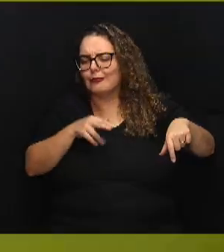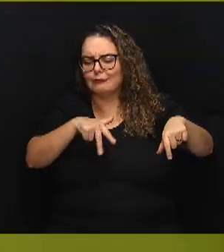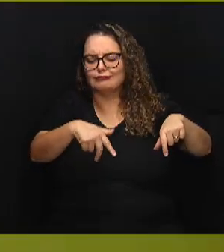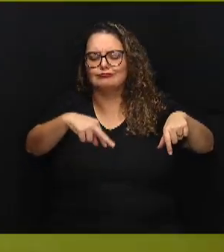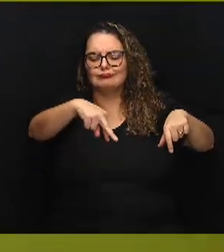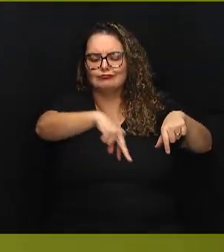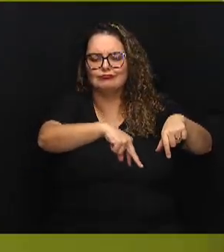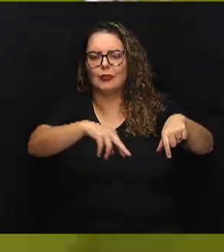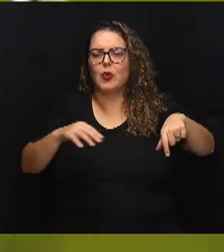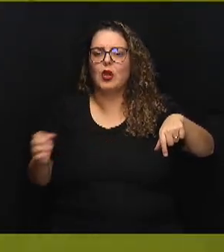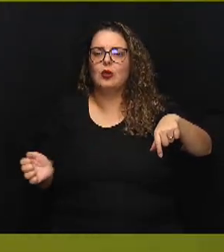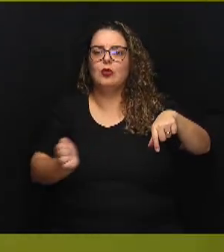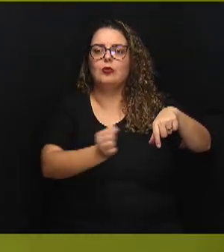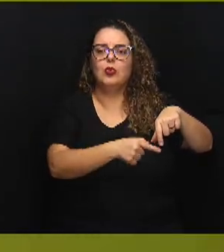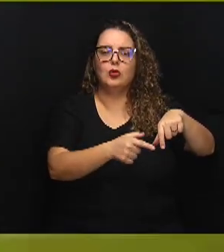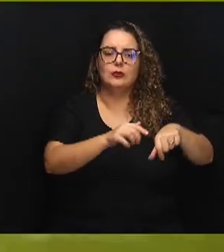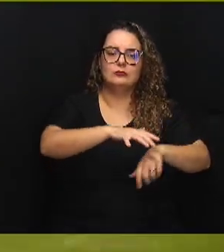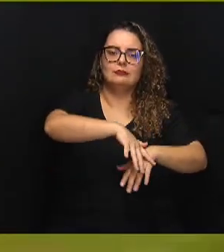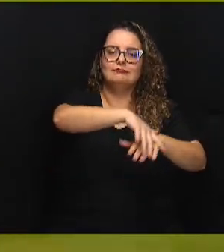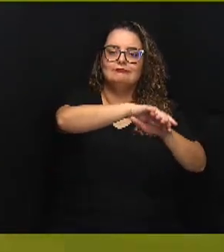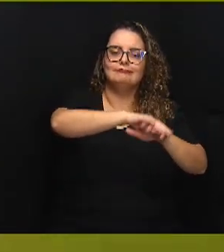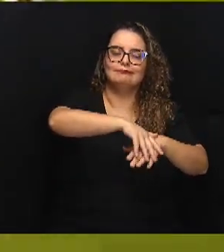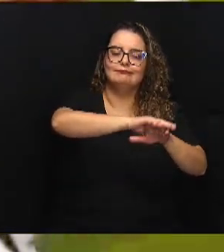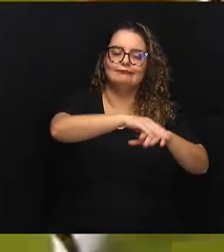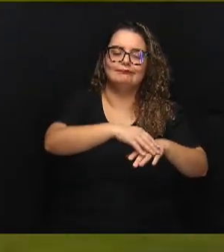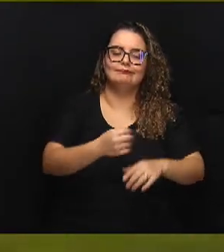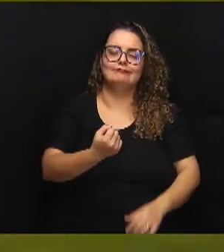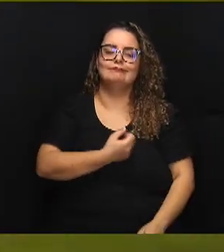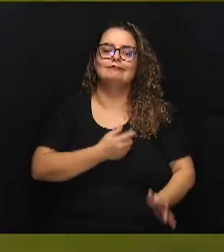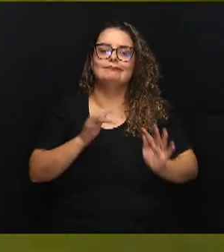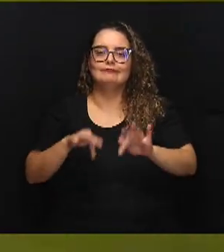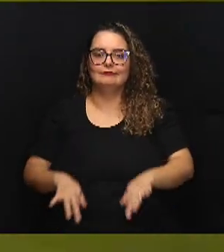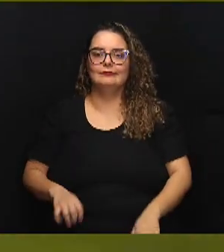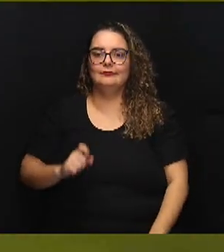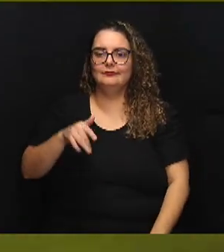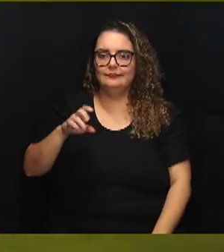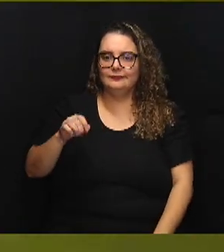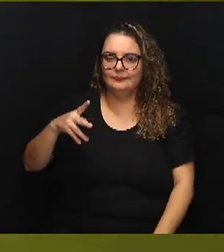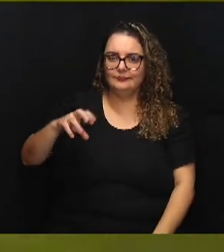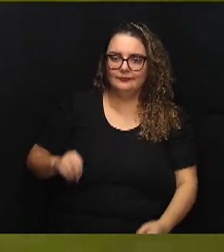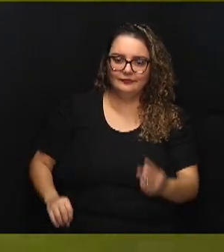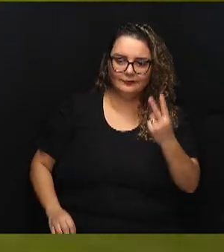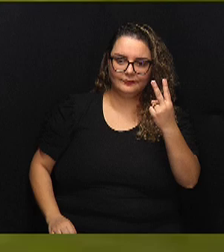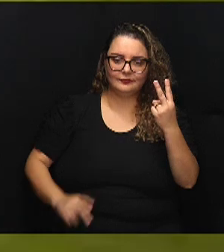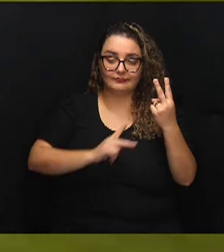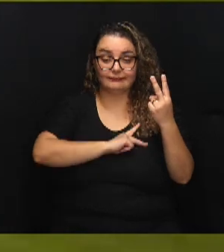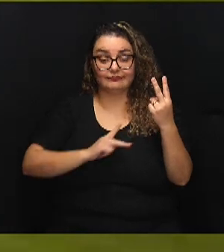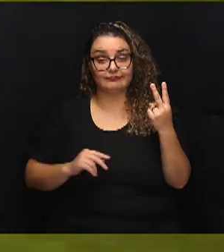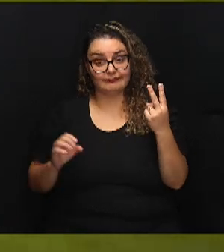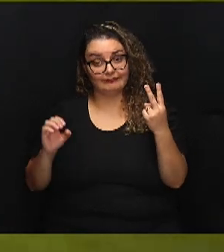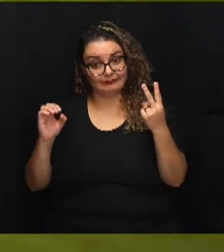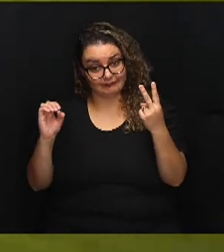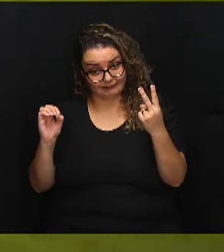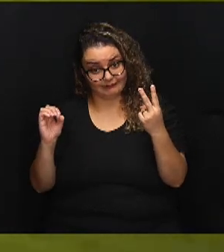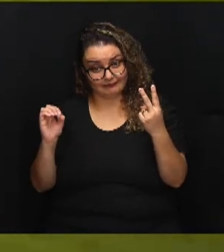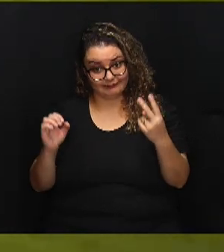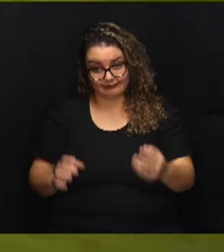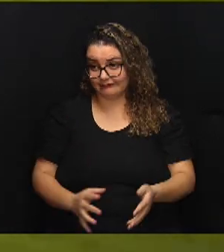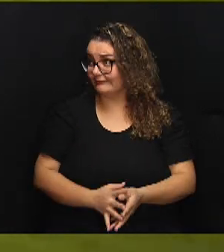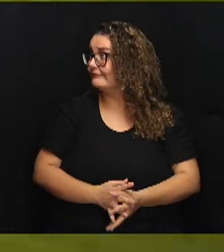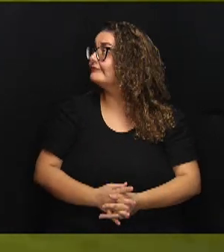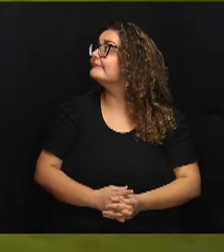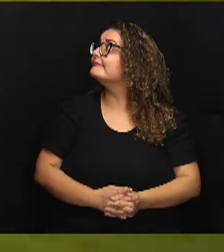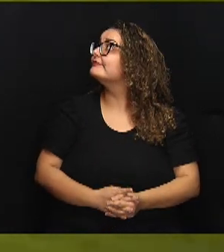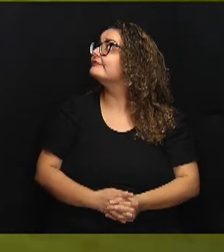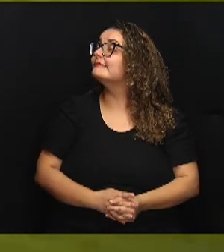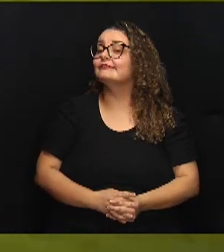completar para o fundo das redes e dar números finais. São Bernardo 2, Ponte Preta 0.